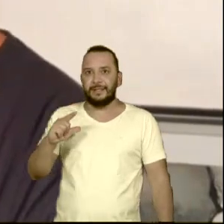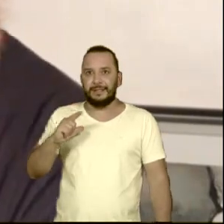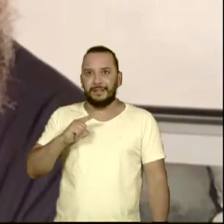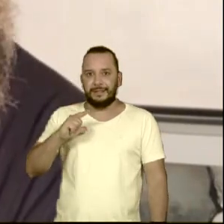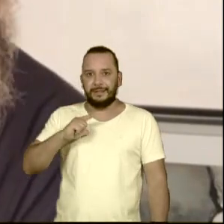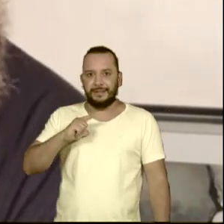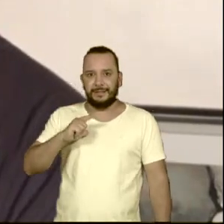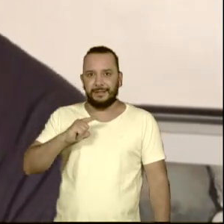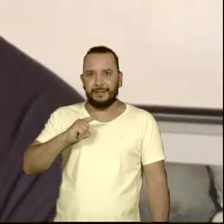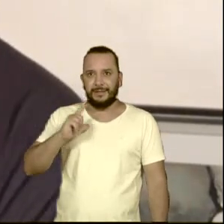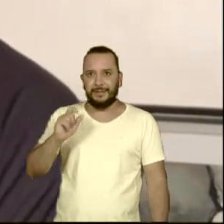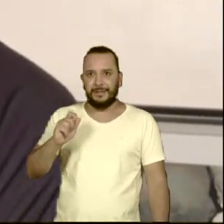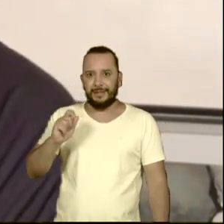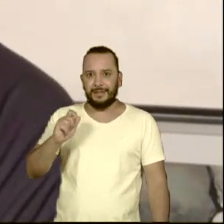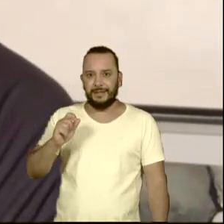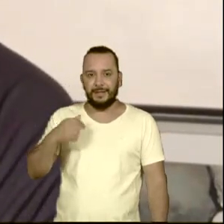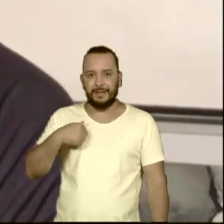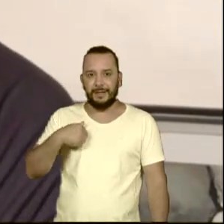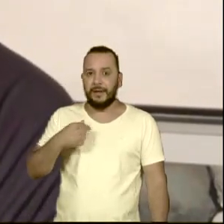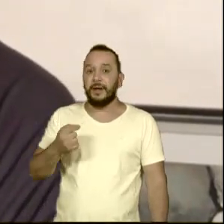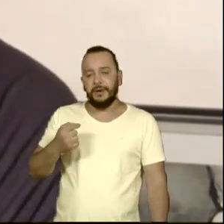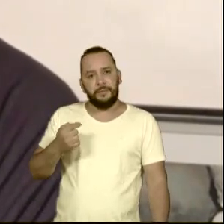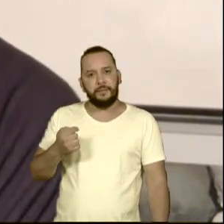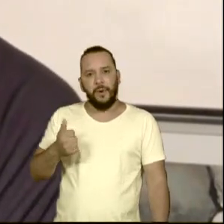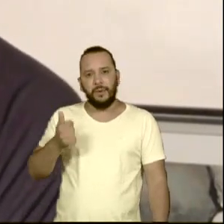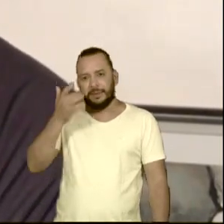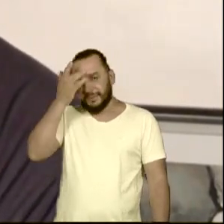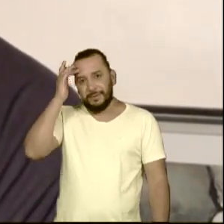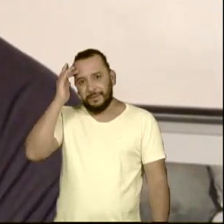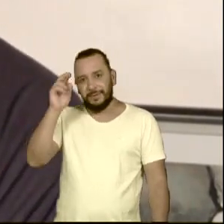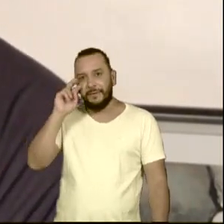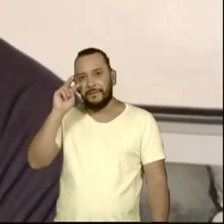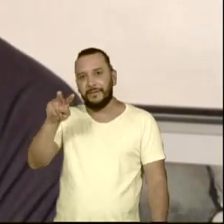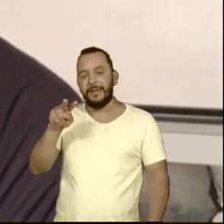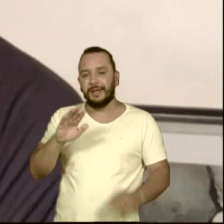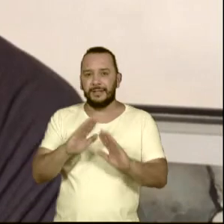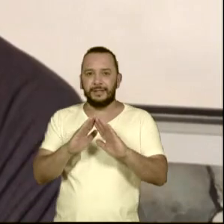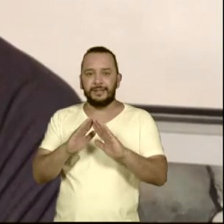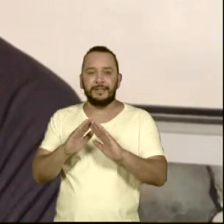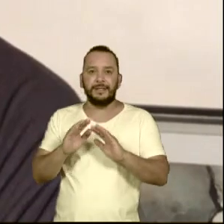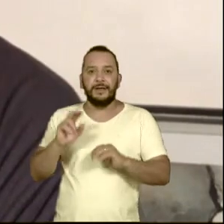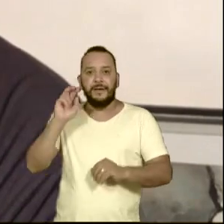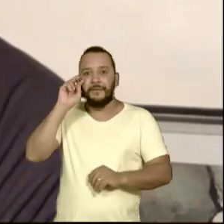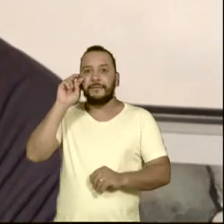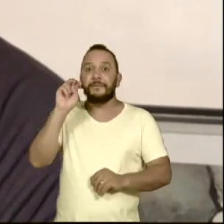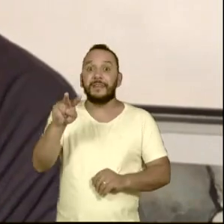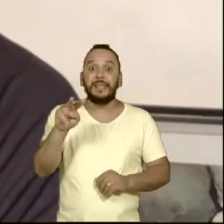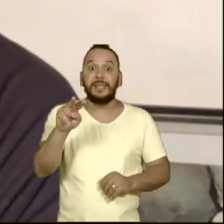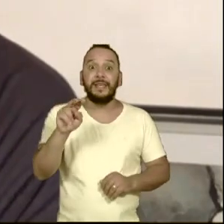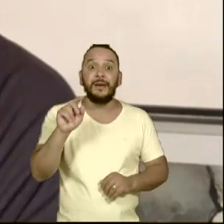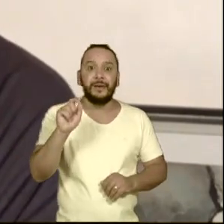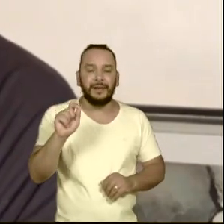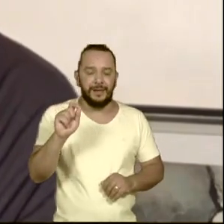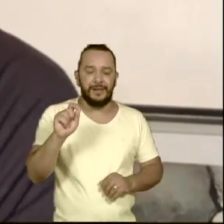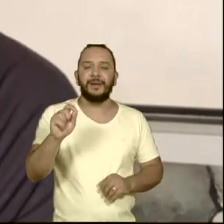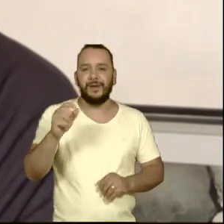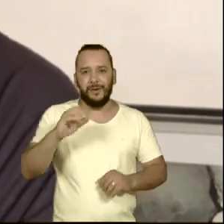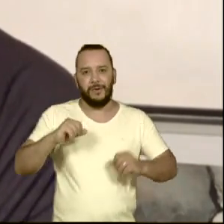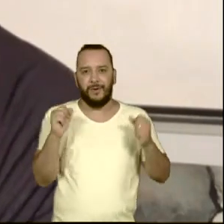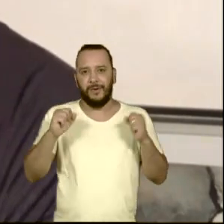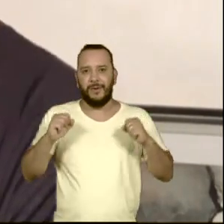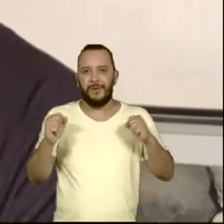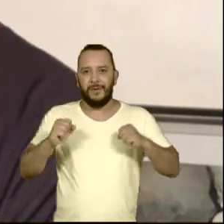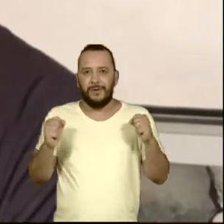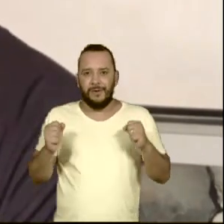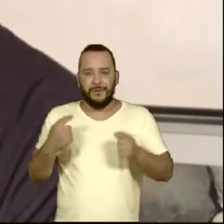muito pequeno que acompanhava o Cocoricó também. Tinha um público pré-escolar, tinha um público que não falava, bebês acompanhavam o Cocoricó. Por quê?